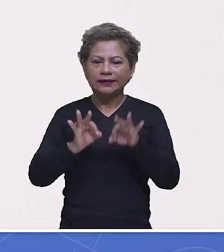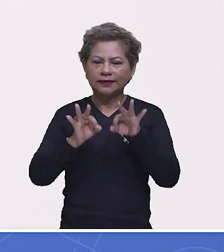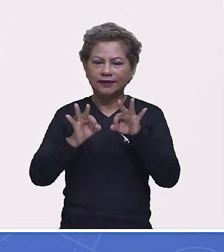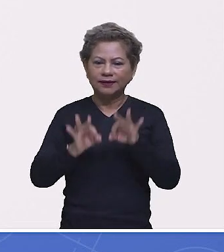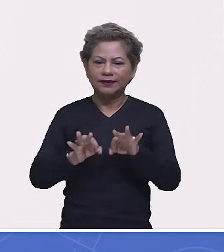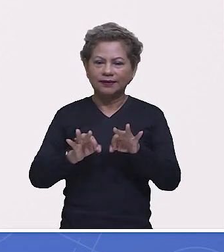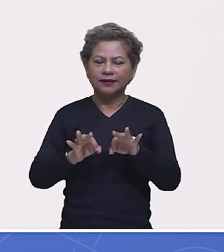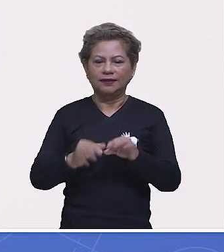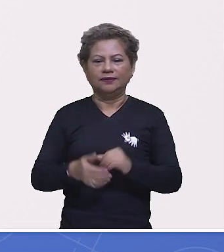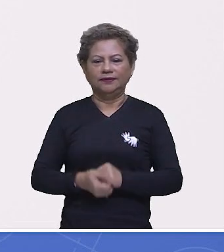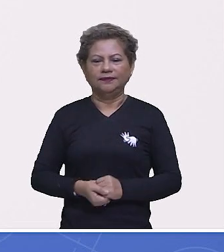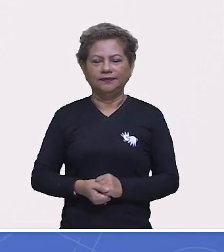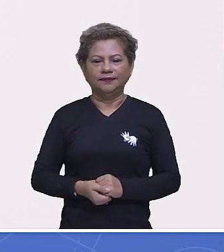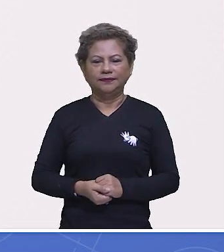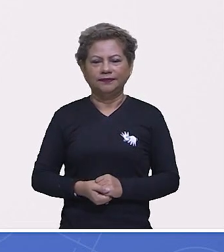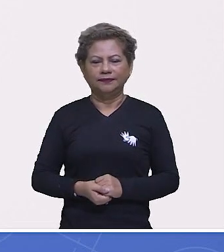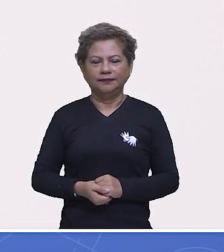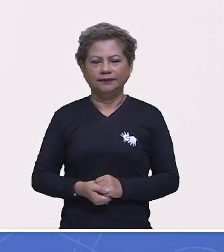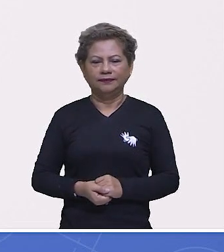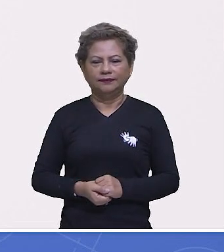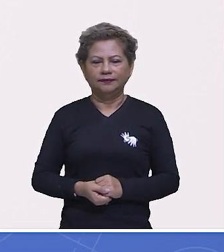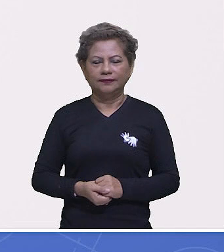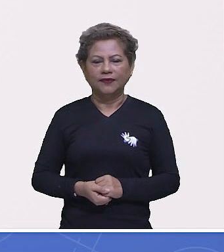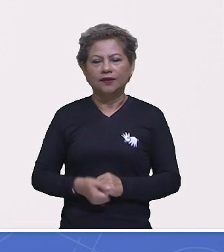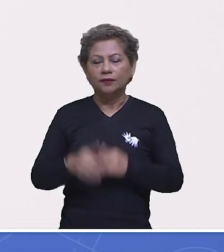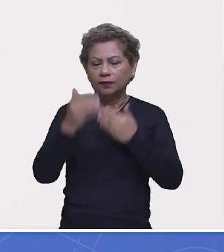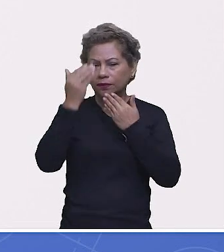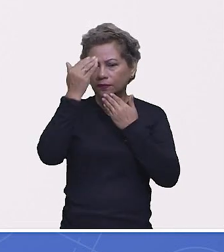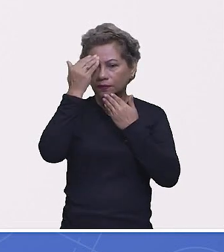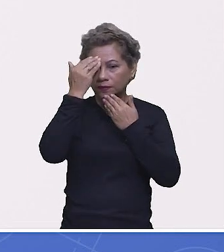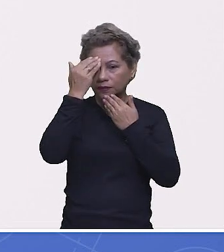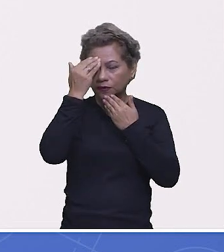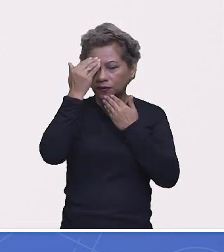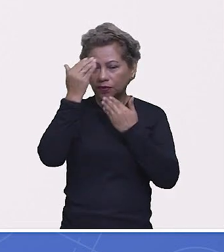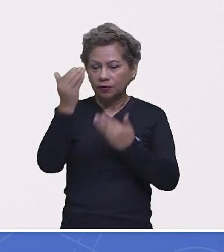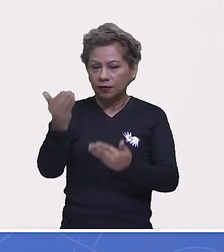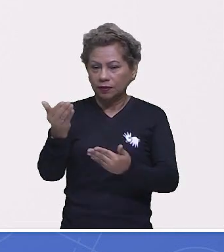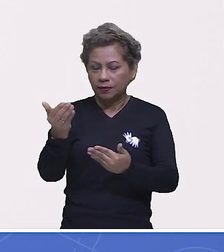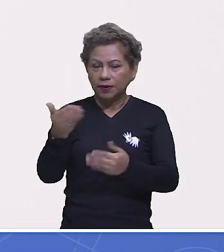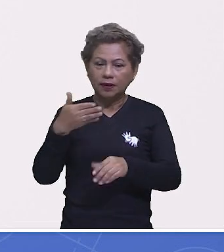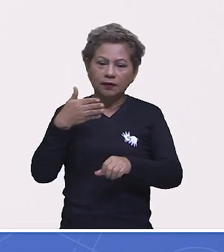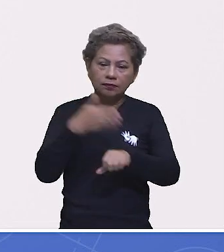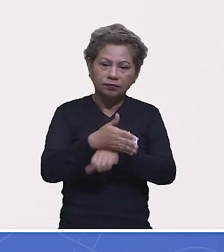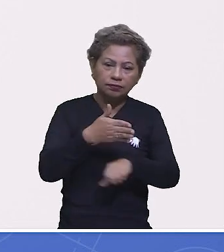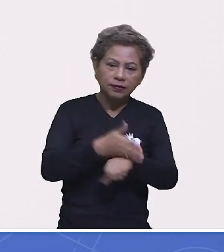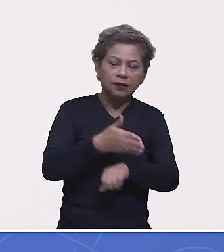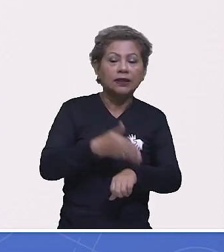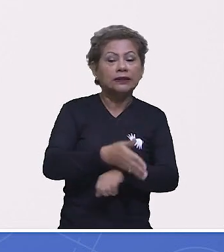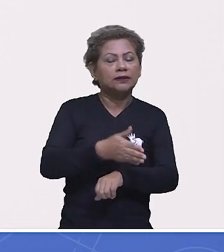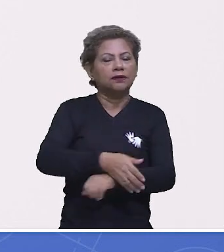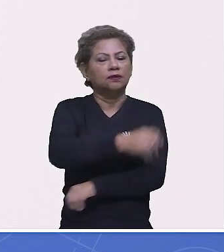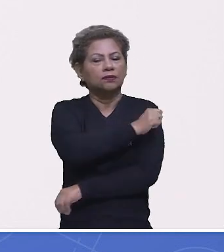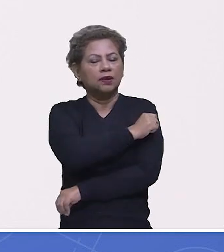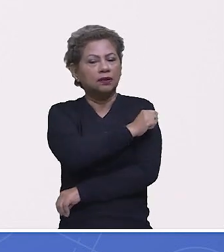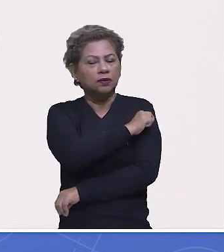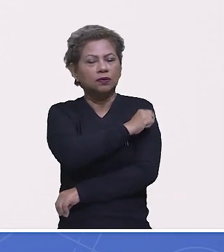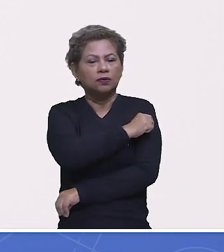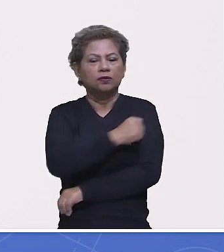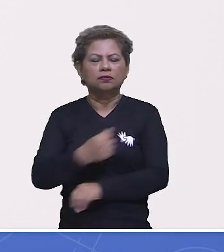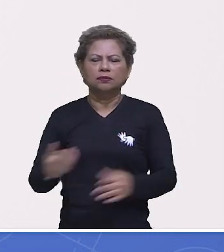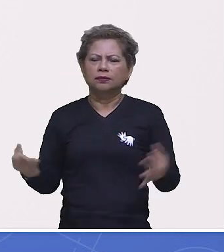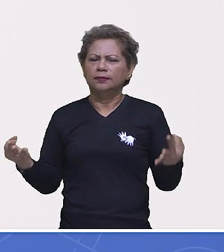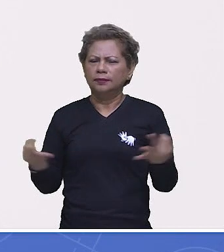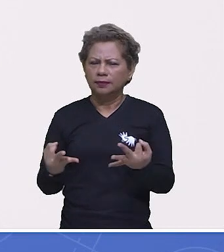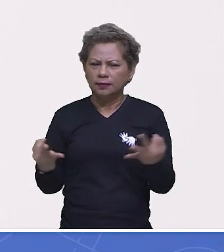resposta, certo? Então, agradeço muito aí a participação de todos vocês, né, que foram ótimos aí